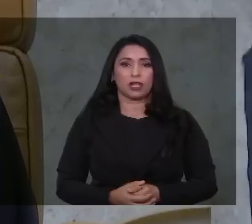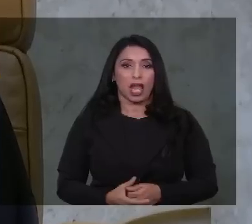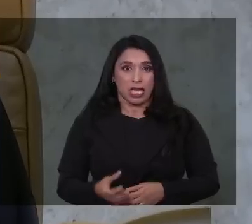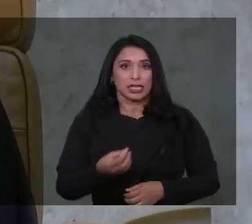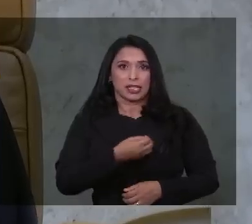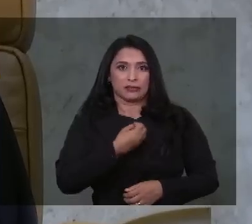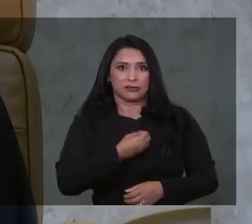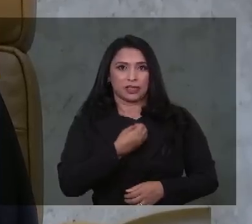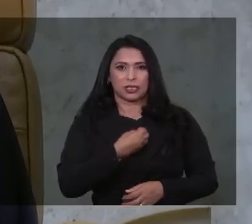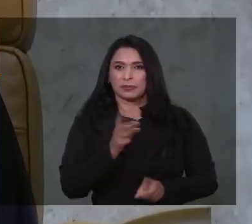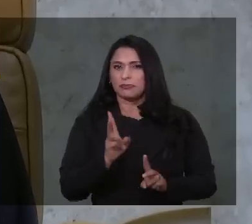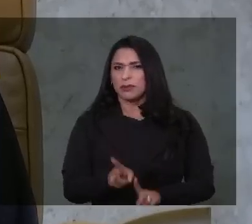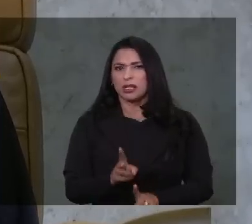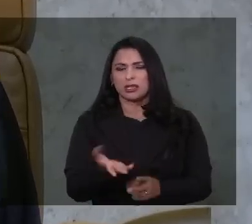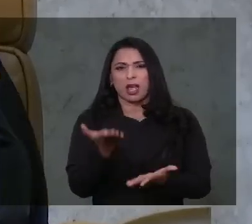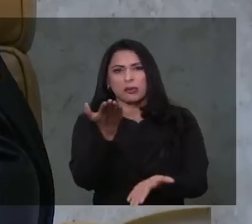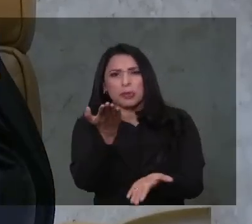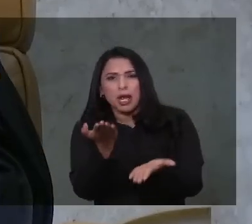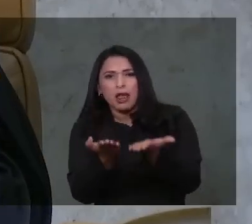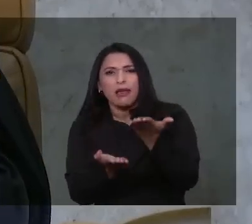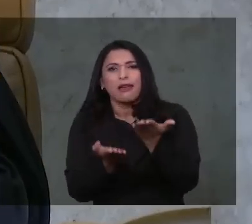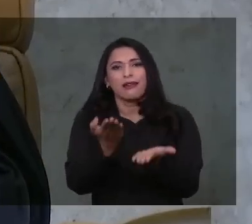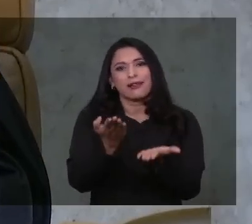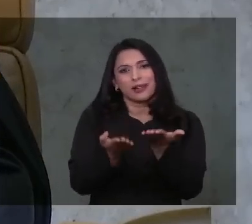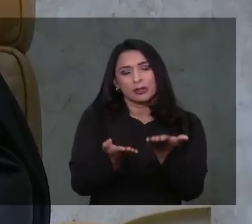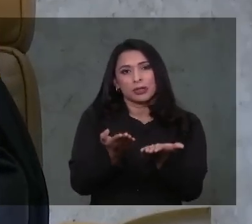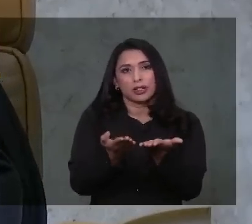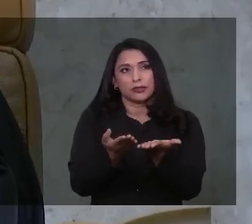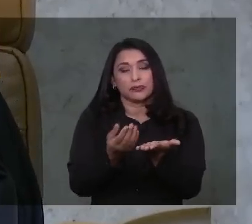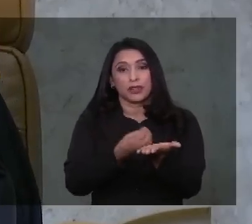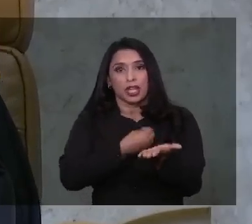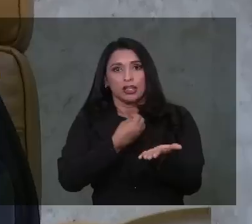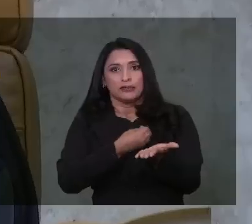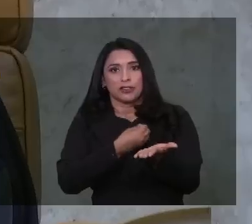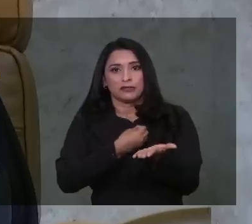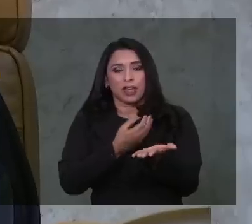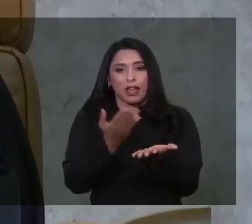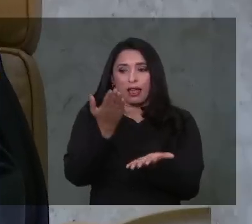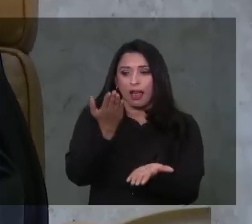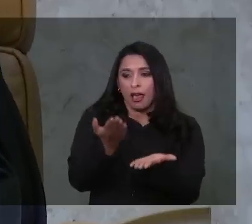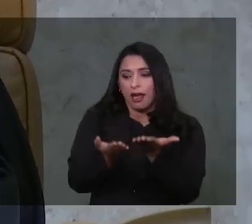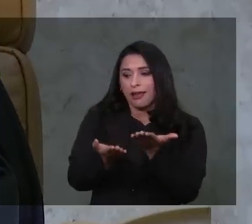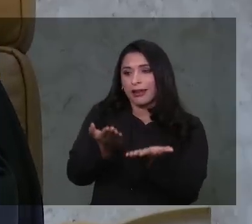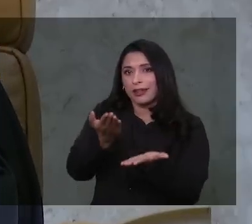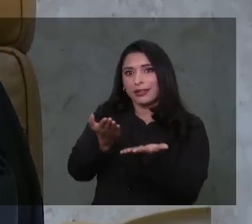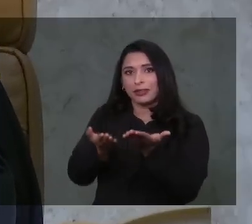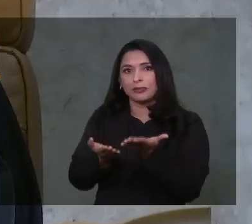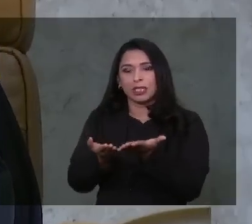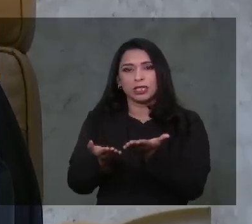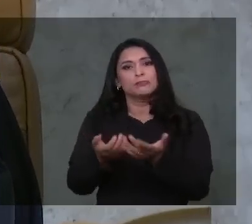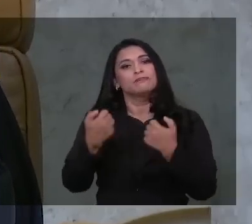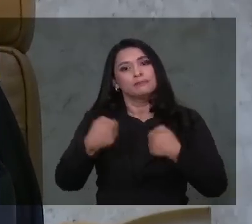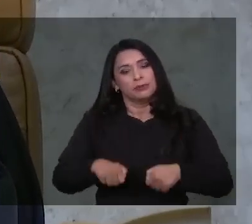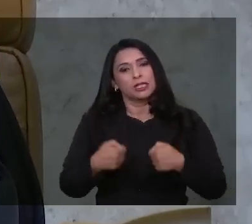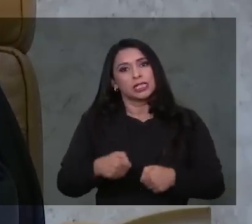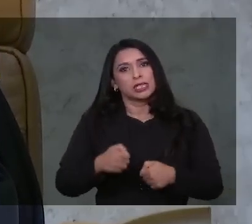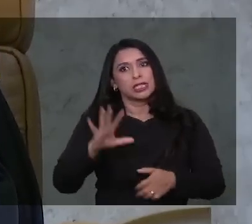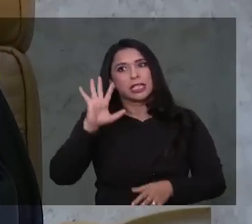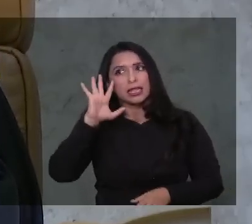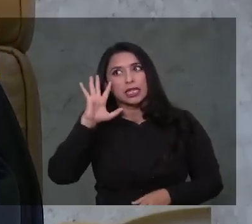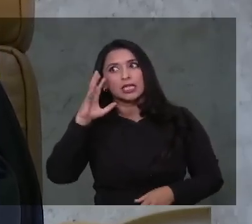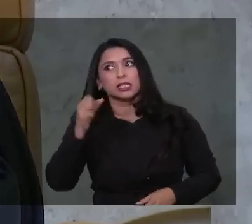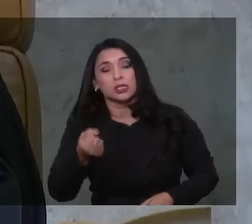equilibrando. Viver é andar numa corda bamba, é tomar decisões sempre com o risco de